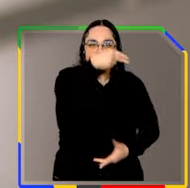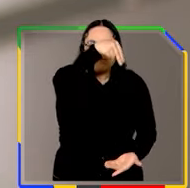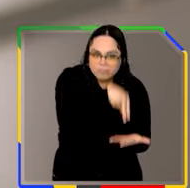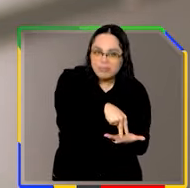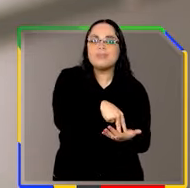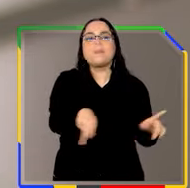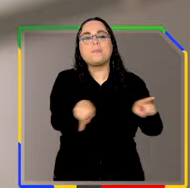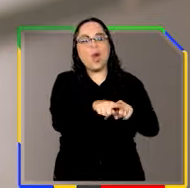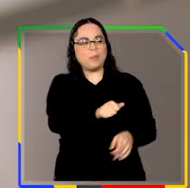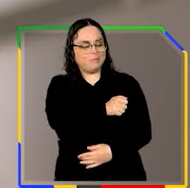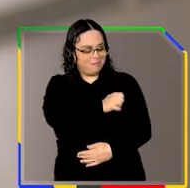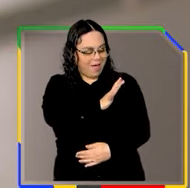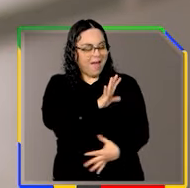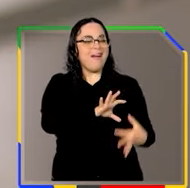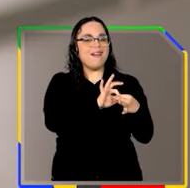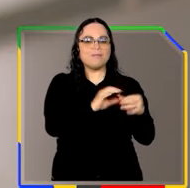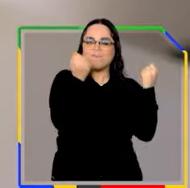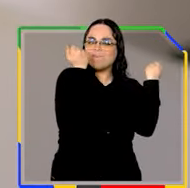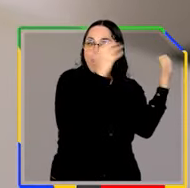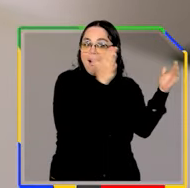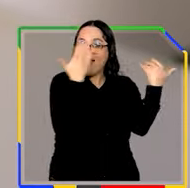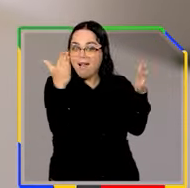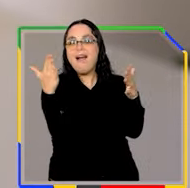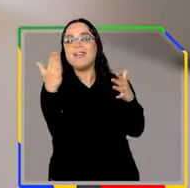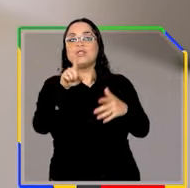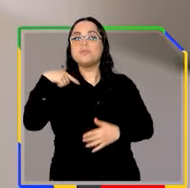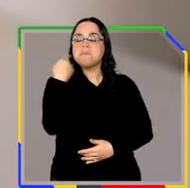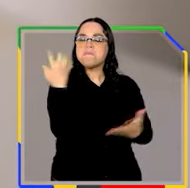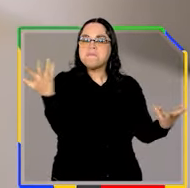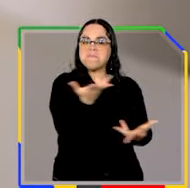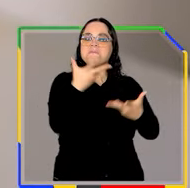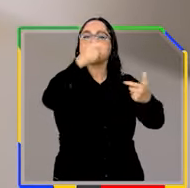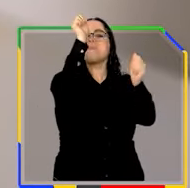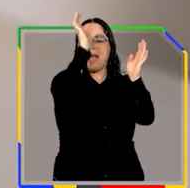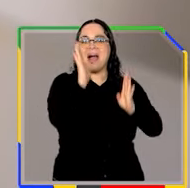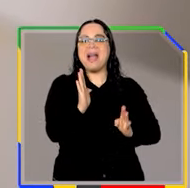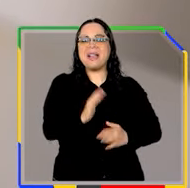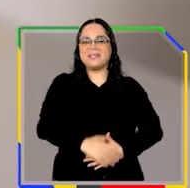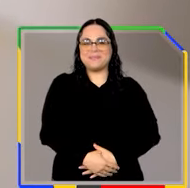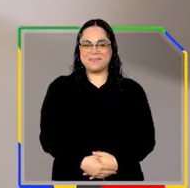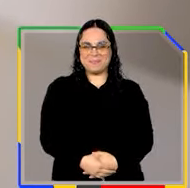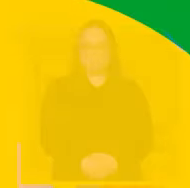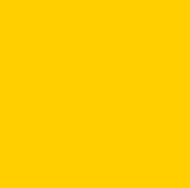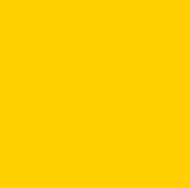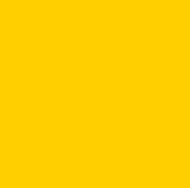arte acontecer nos nossos corações. Viva o nosso maravilhoso Brasil!